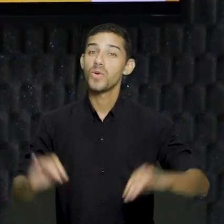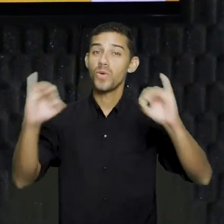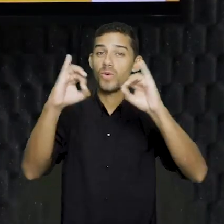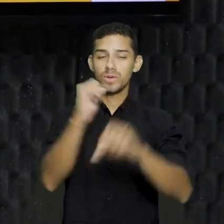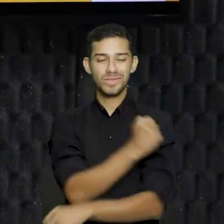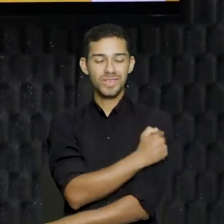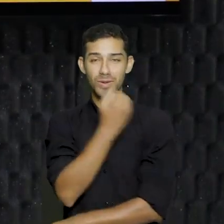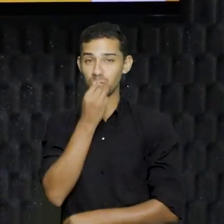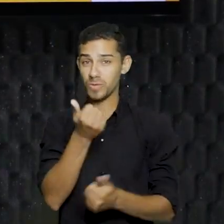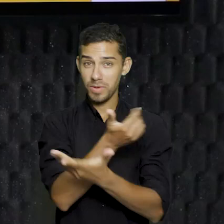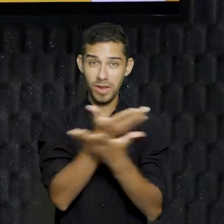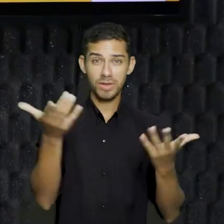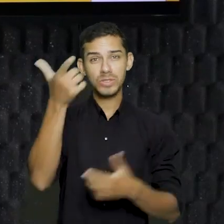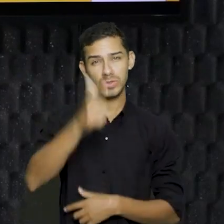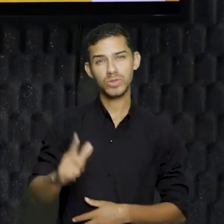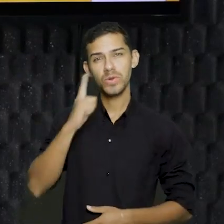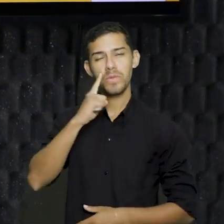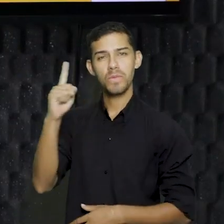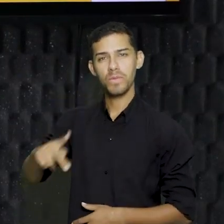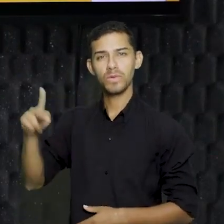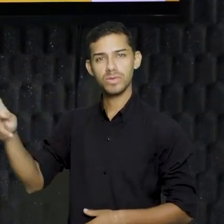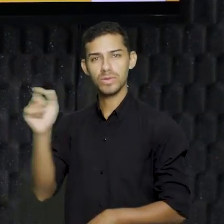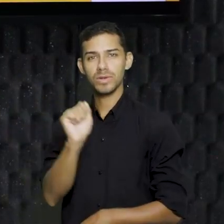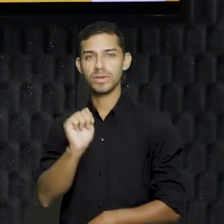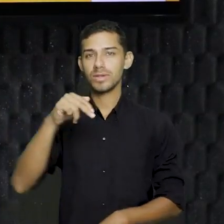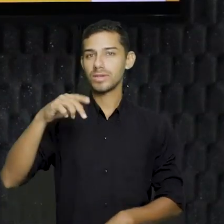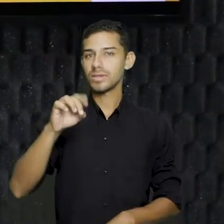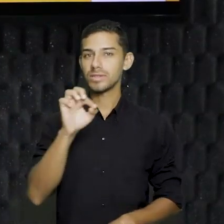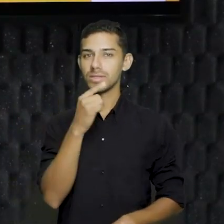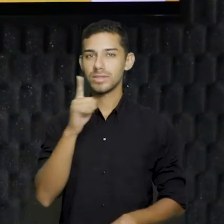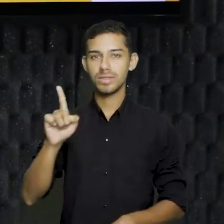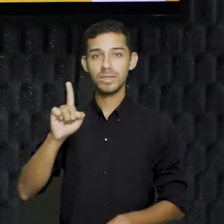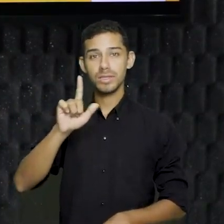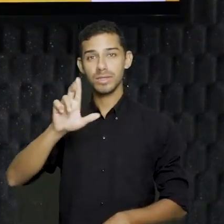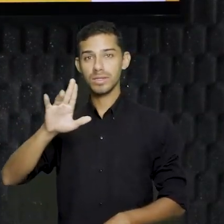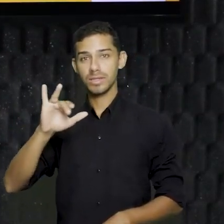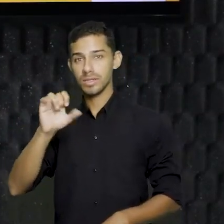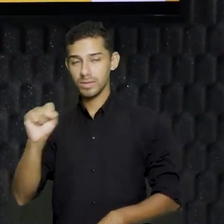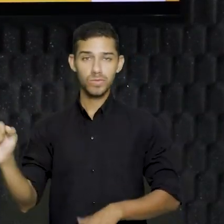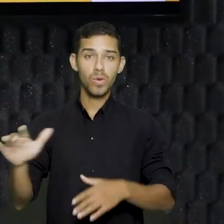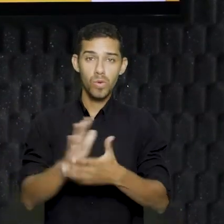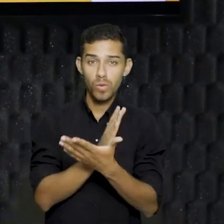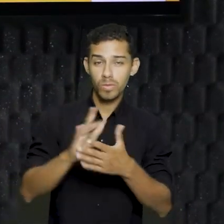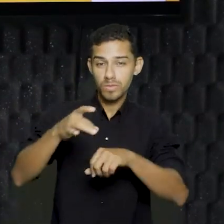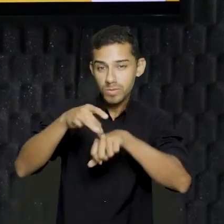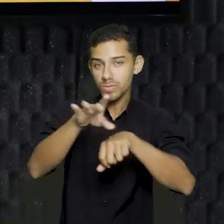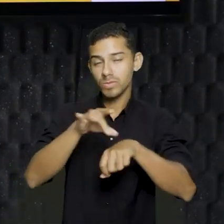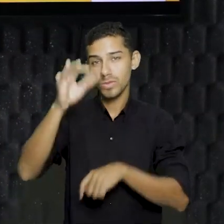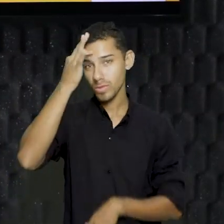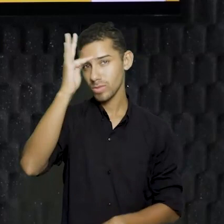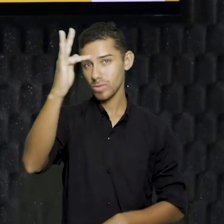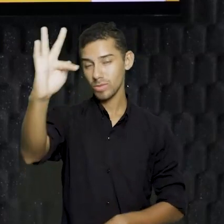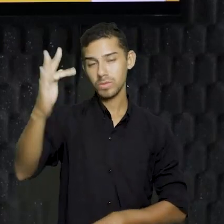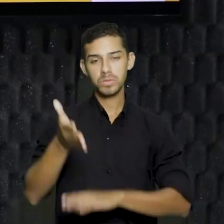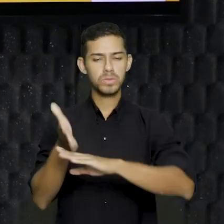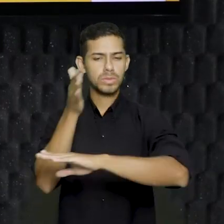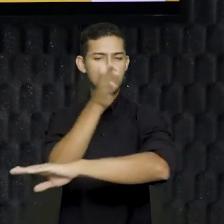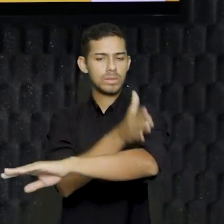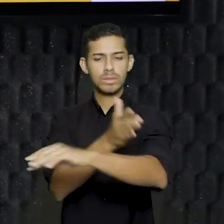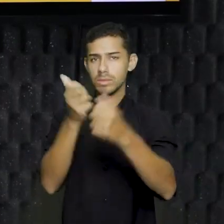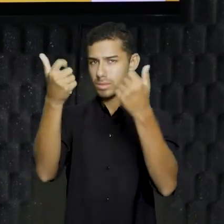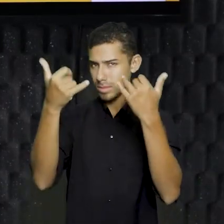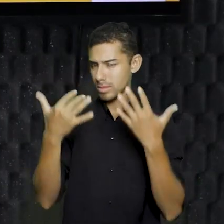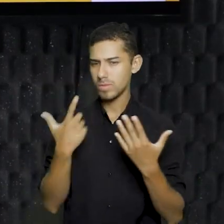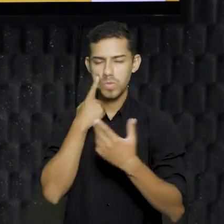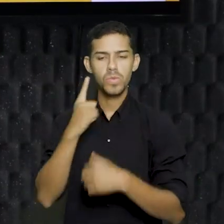Olá, meus queridos alunos, mais uma vez com você aqui, professor André Luiz, trazendo algumas dicas sobre a filosofia antiga. E dentro dessa filosofia antiga,